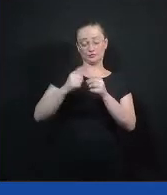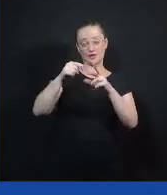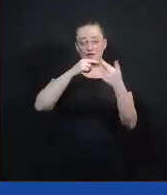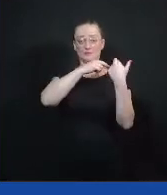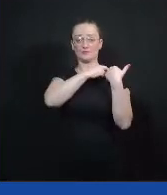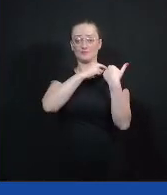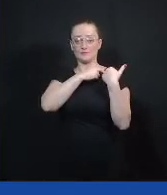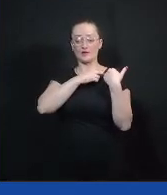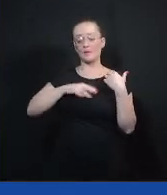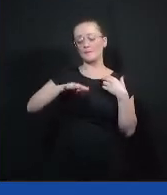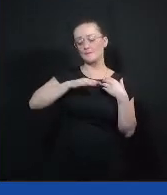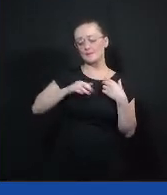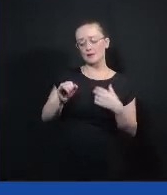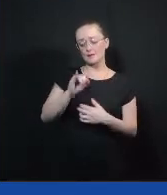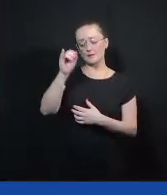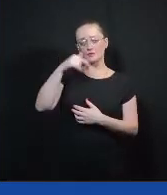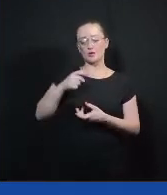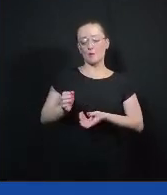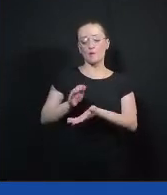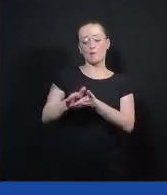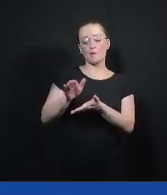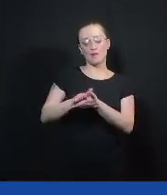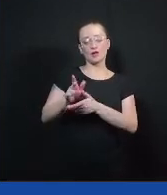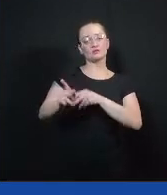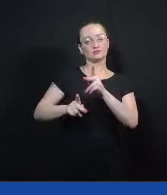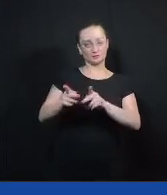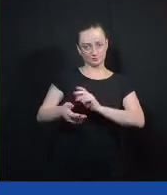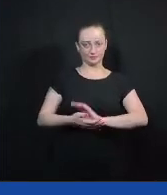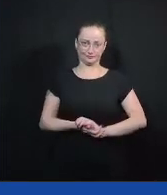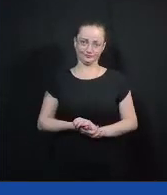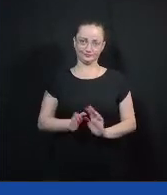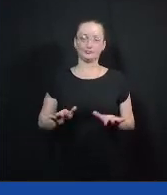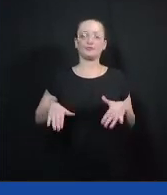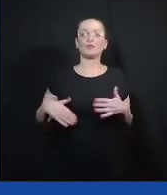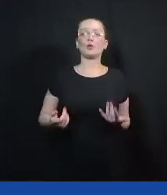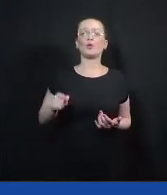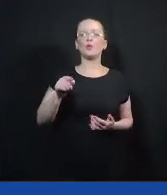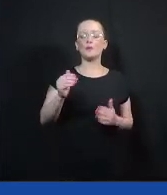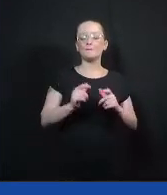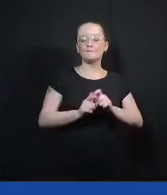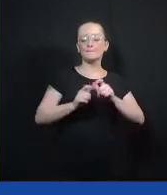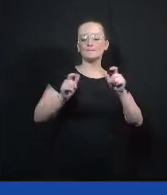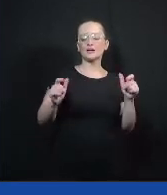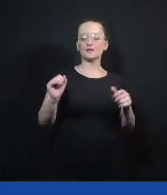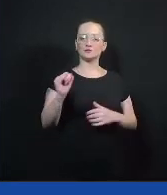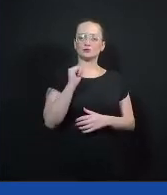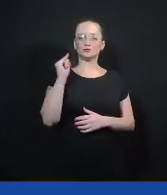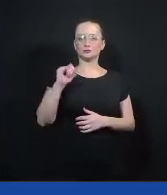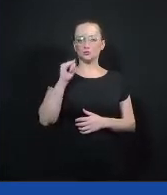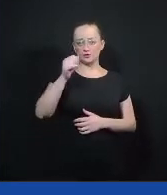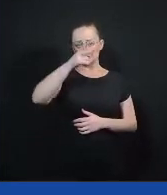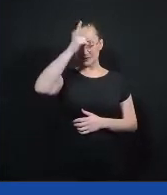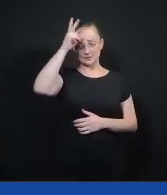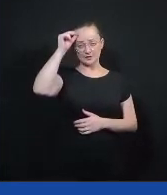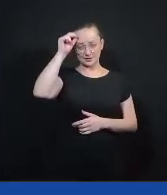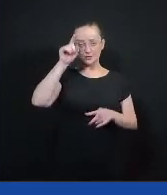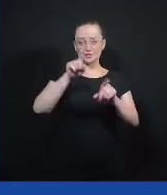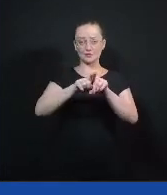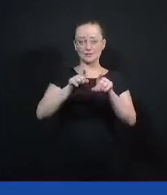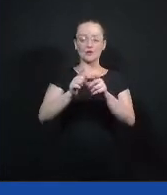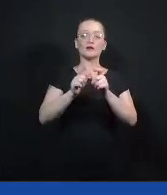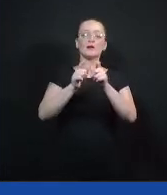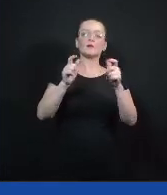uma parte muito importante do gasto público, né? Então, isso tudo aumenta a importância do município e aumenta a importância